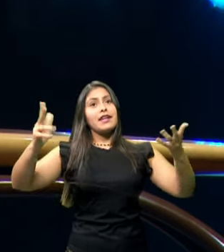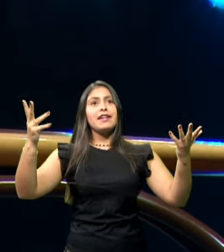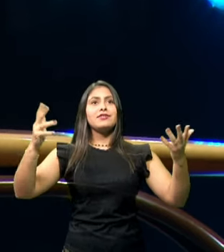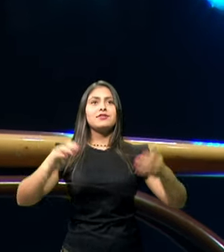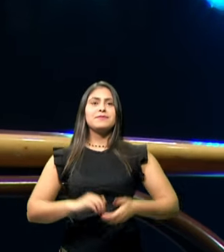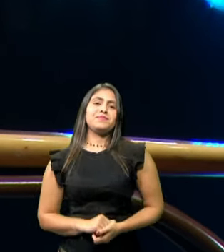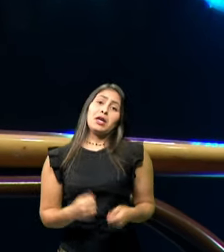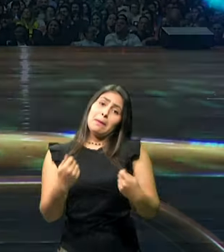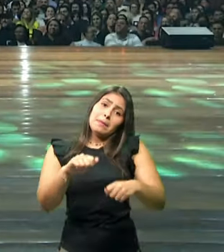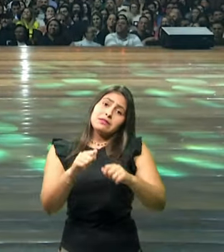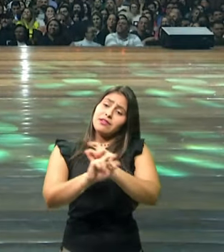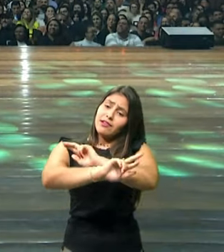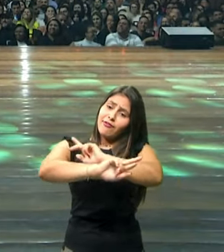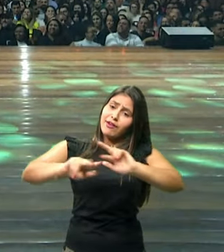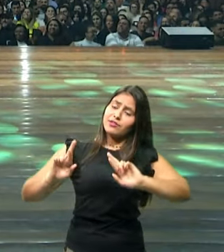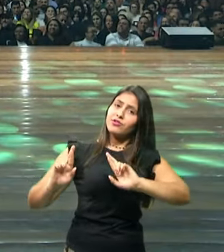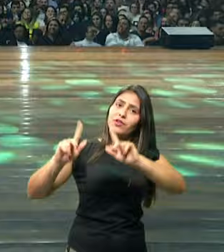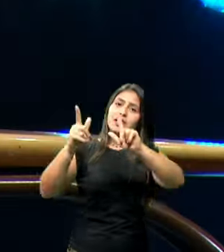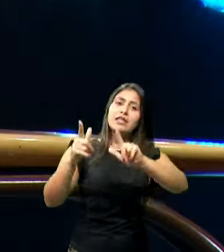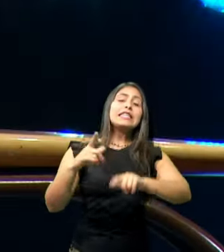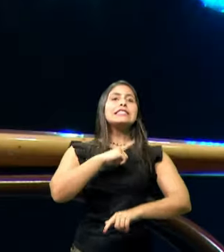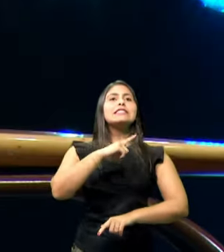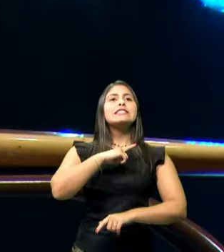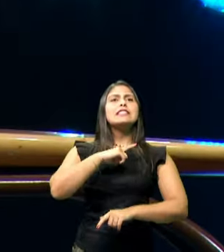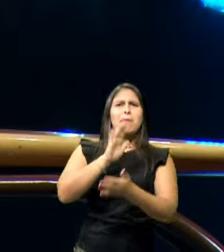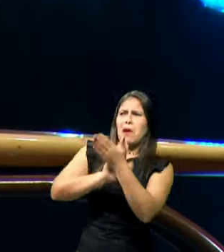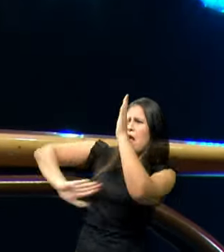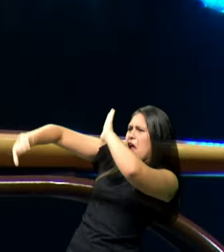Tem que ter esse negócio todo. A igreja do movimento.